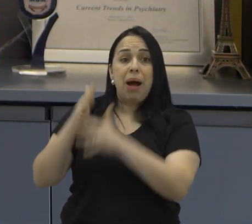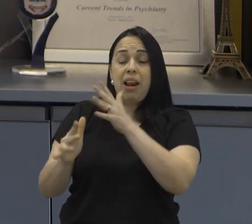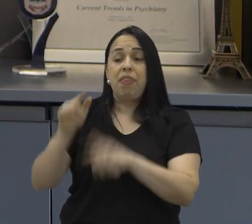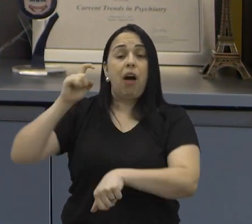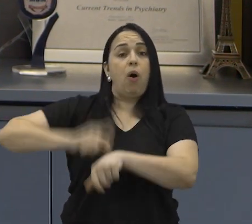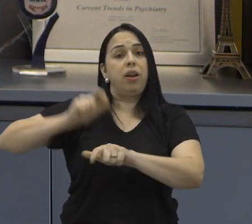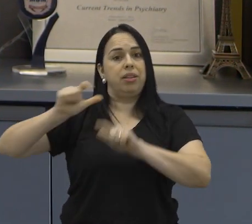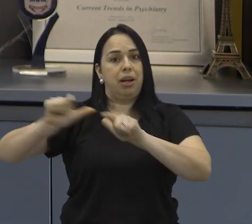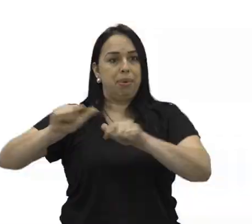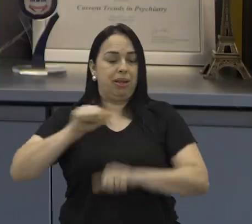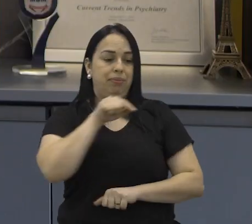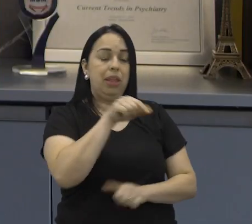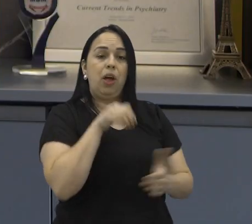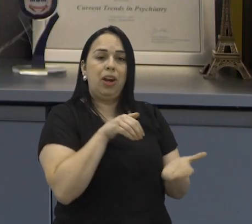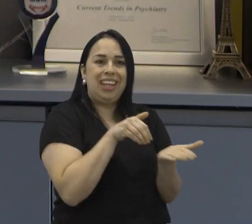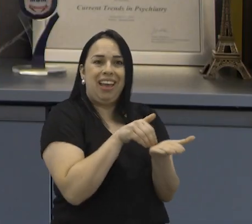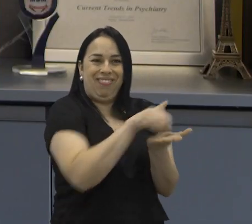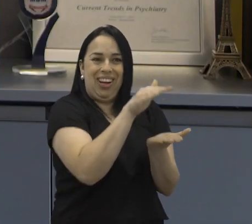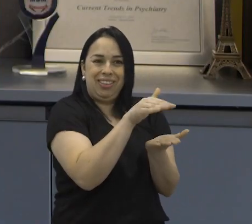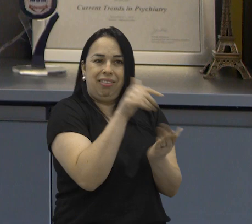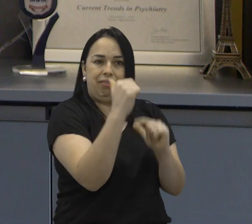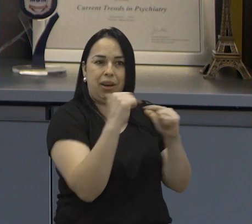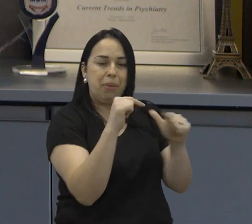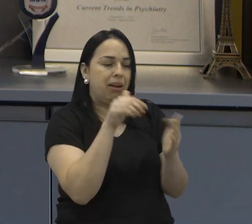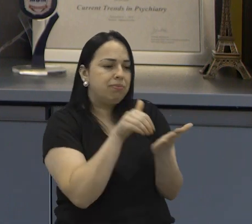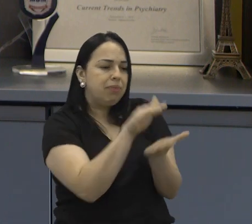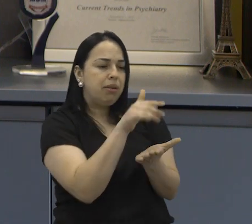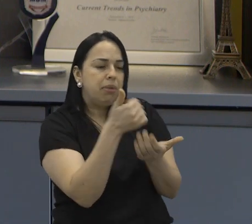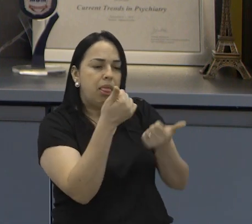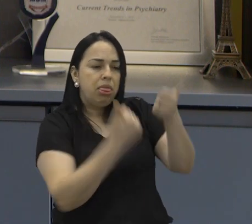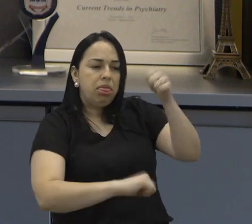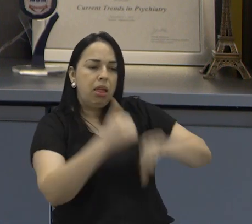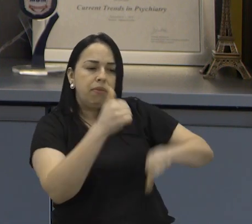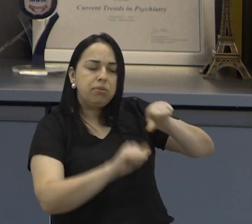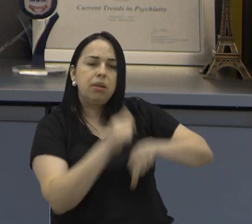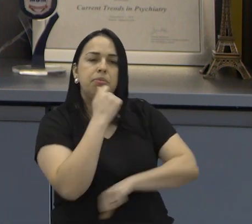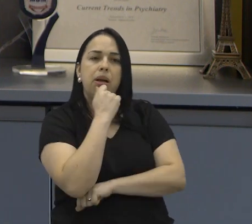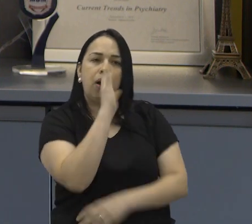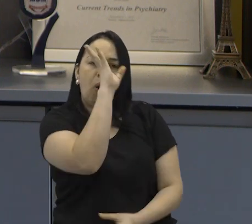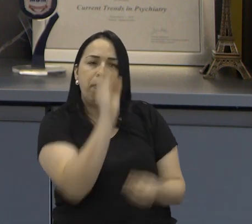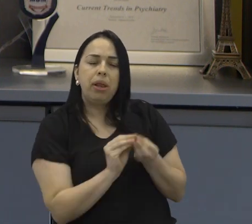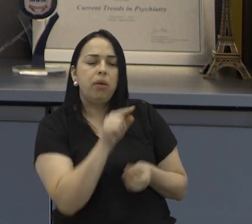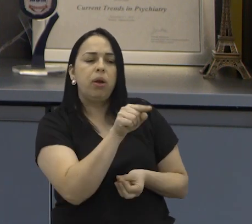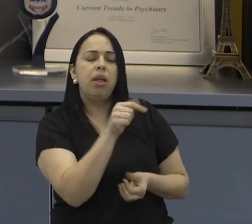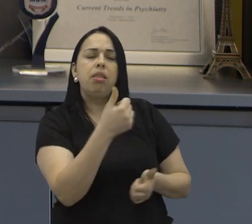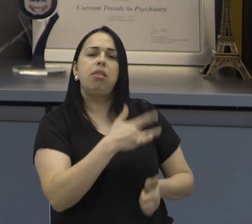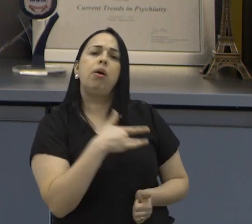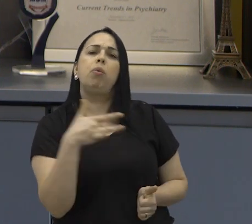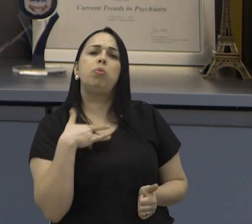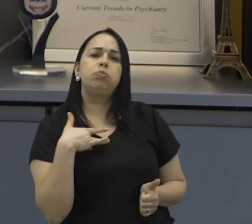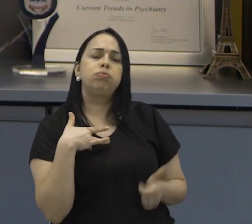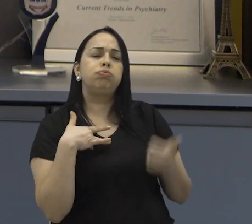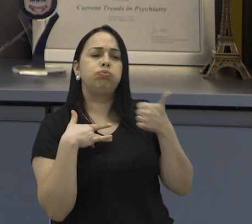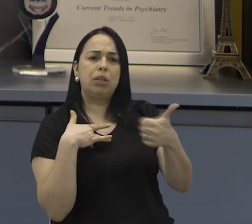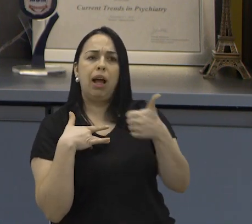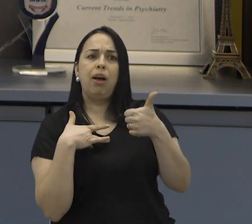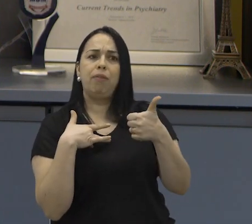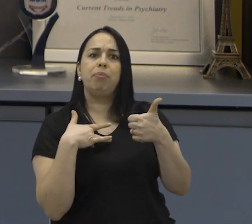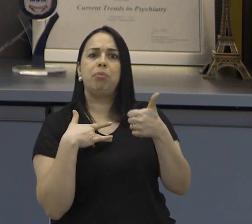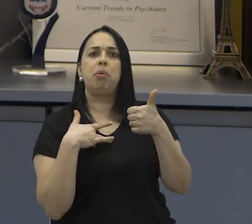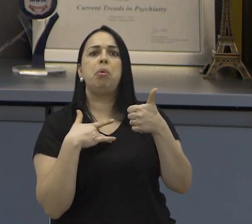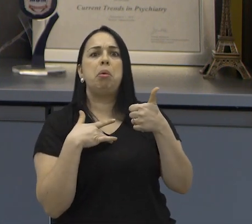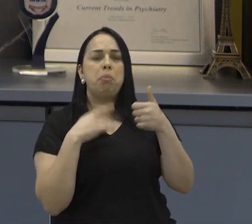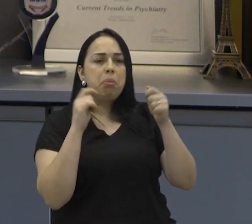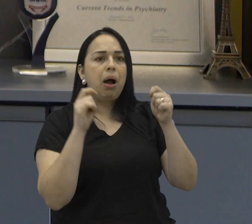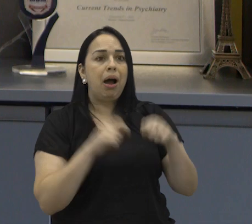com a atividade de trabalho dele. Já no exame demissional, também a gente tem que avaliar a saúde desse colaborador para entender se a saúde dele ele